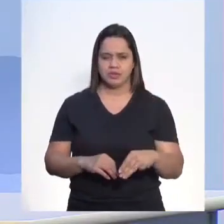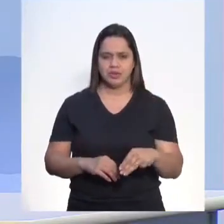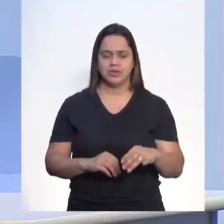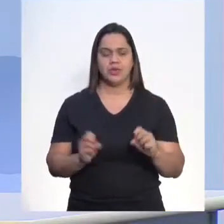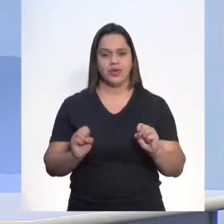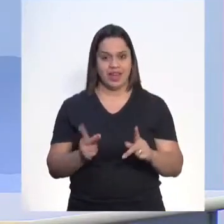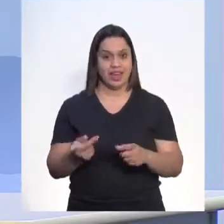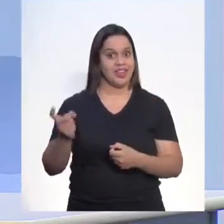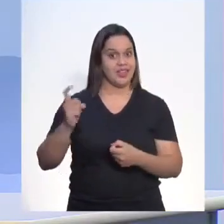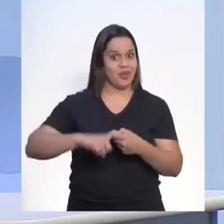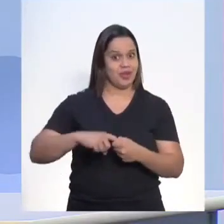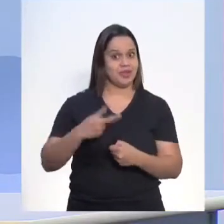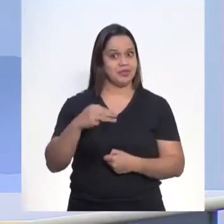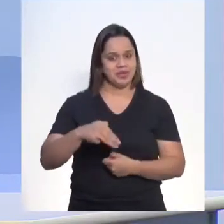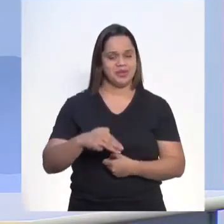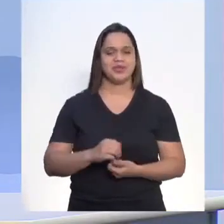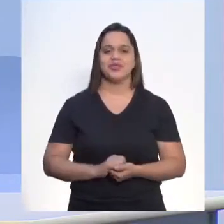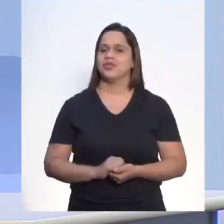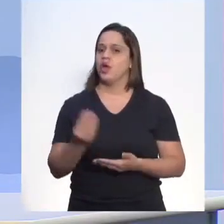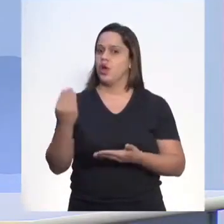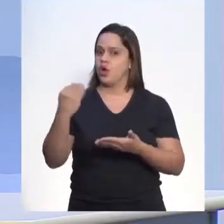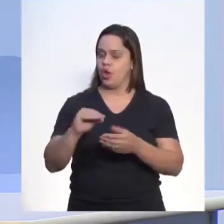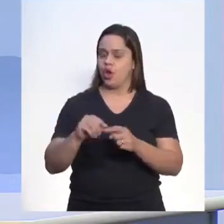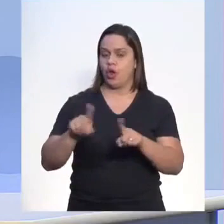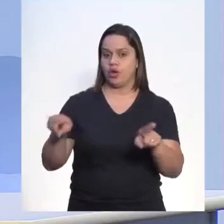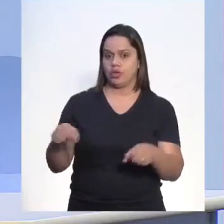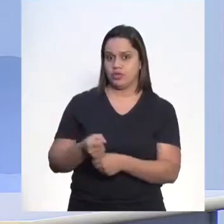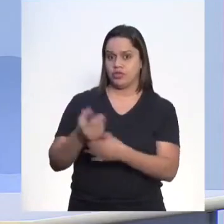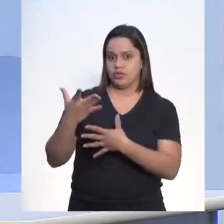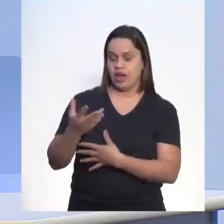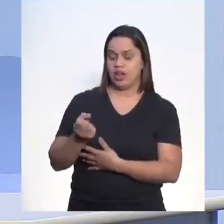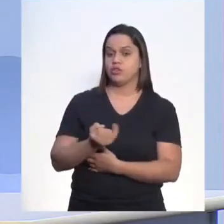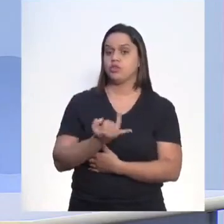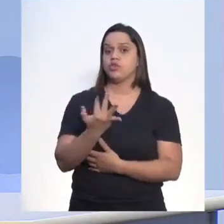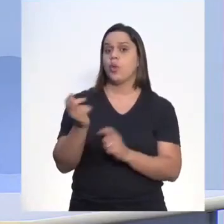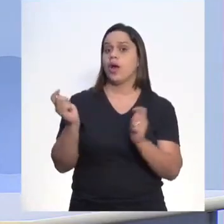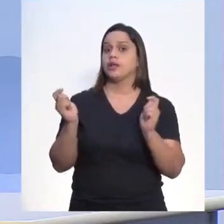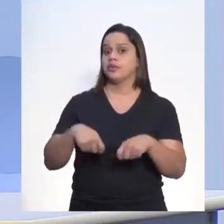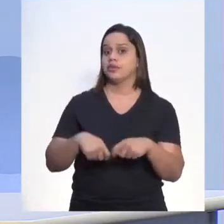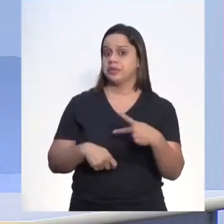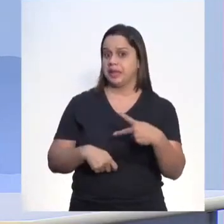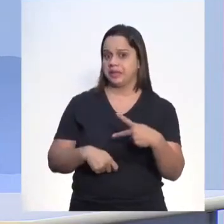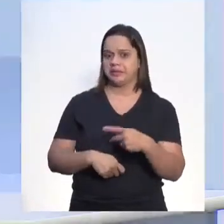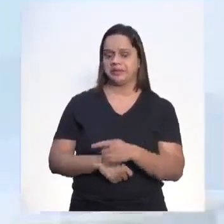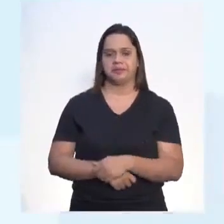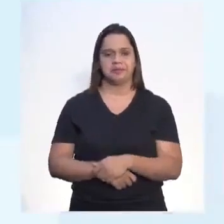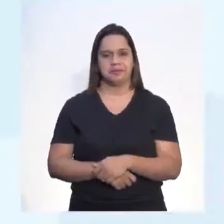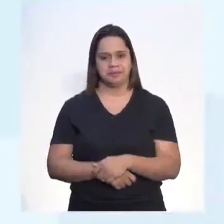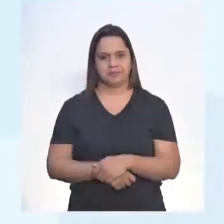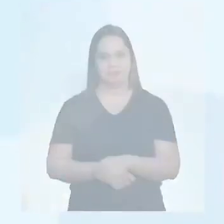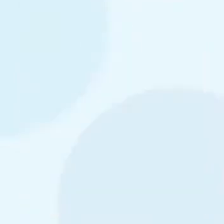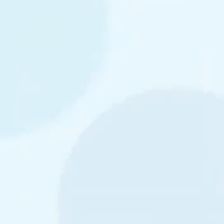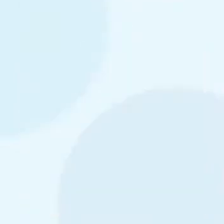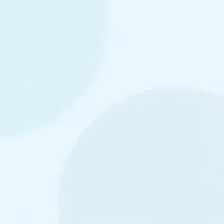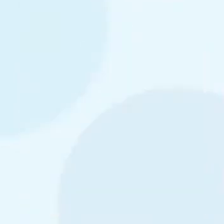bem, voltamos em 2 minutos. Coloca lá no chat quantas são essas possibilidades.